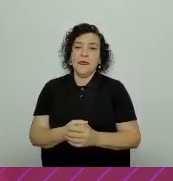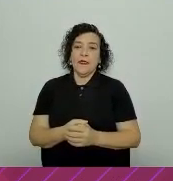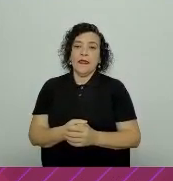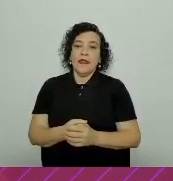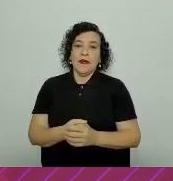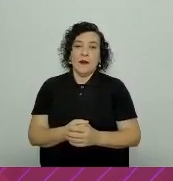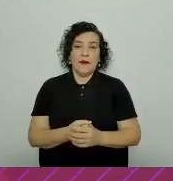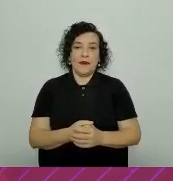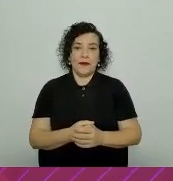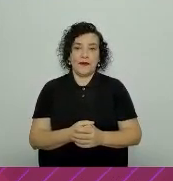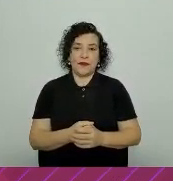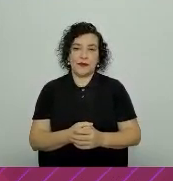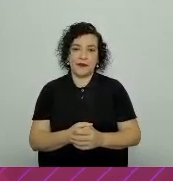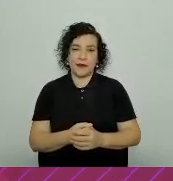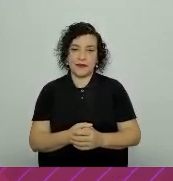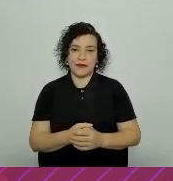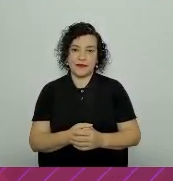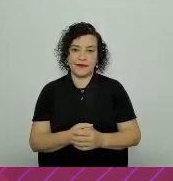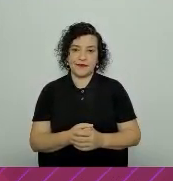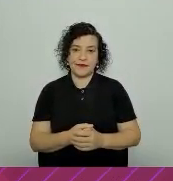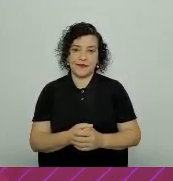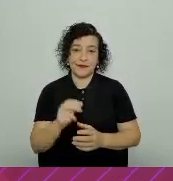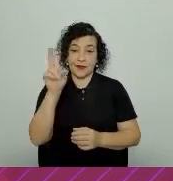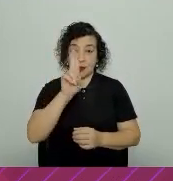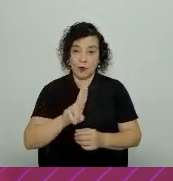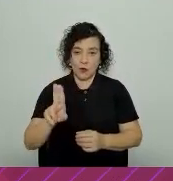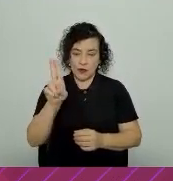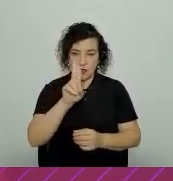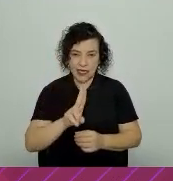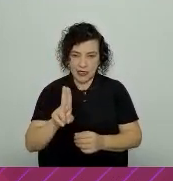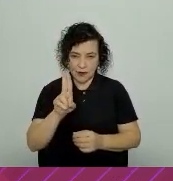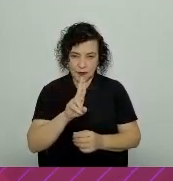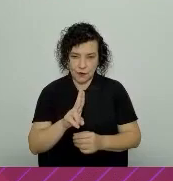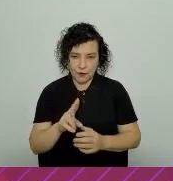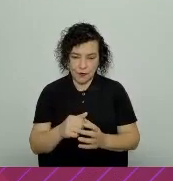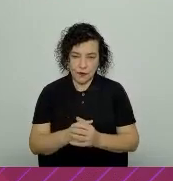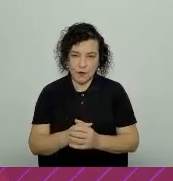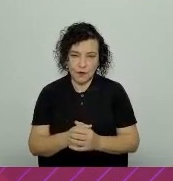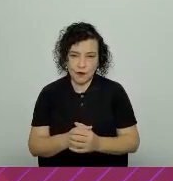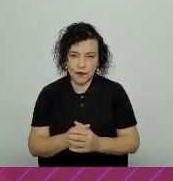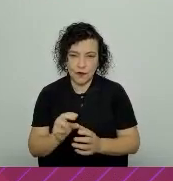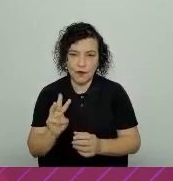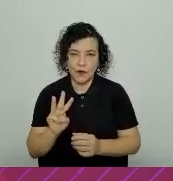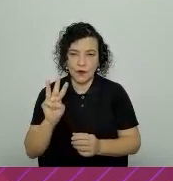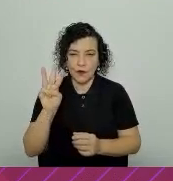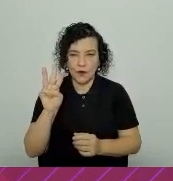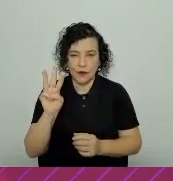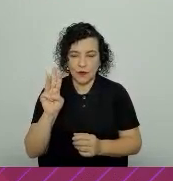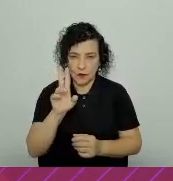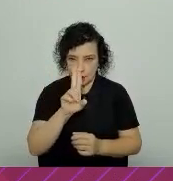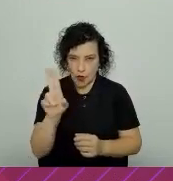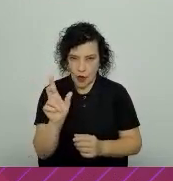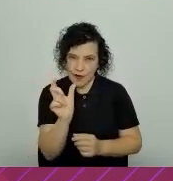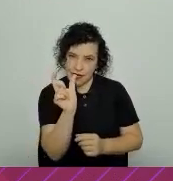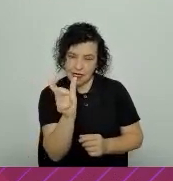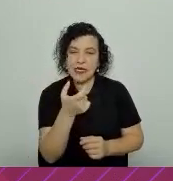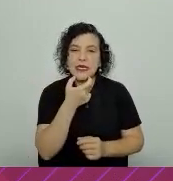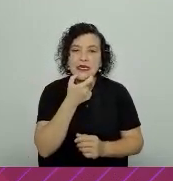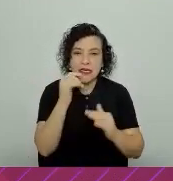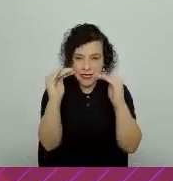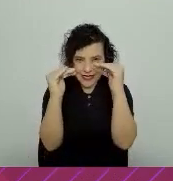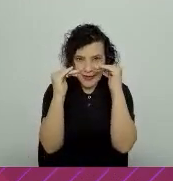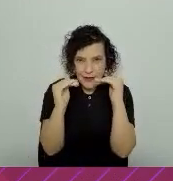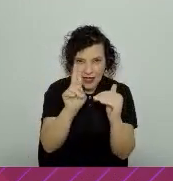aqui ainda usando um eu dei uma palestra no passado de meta verso